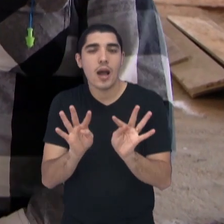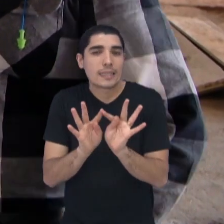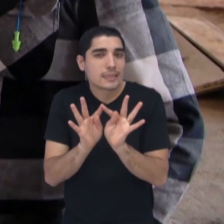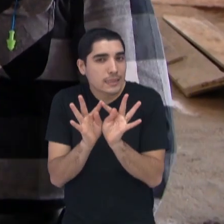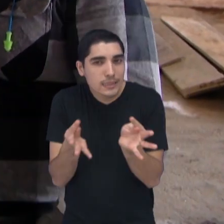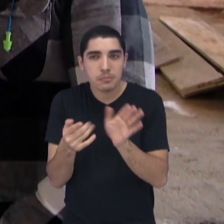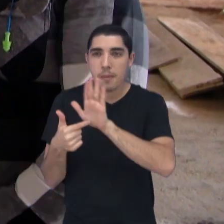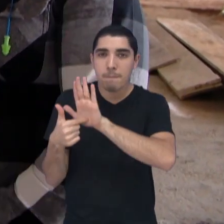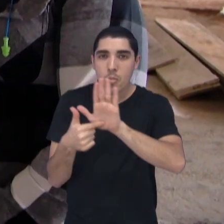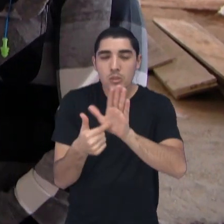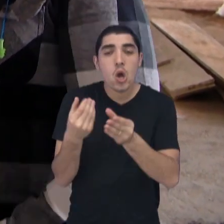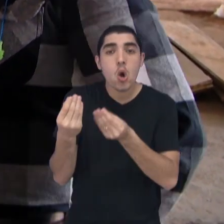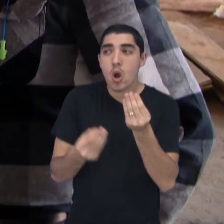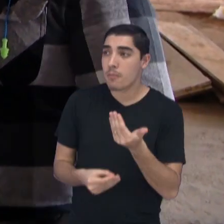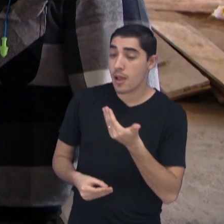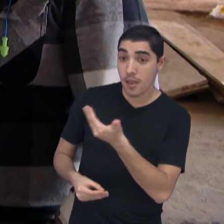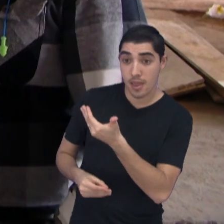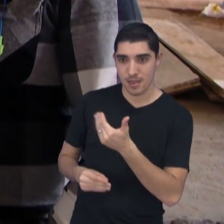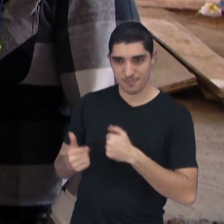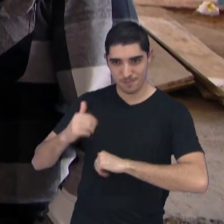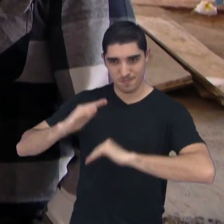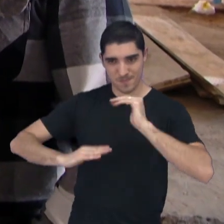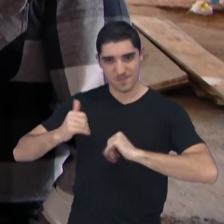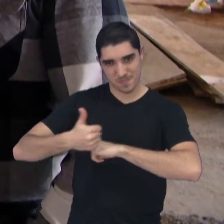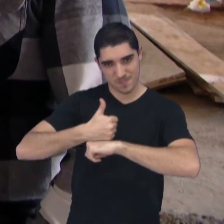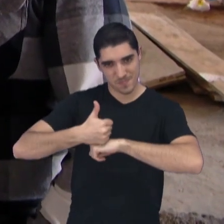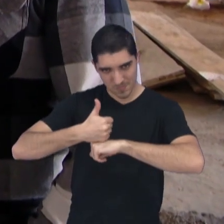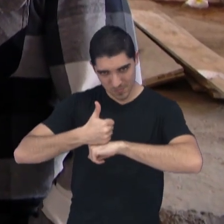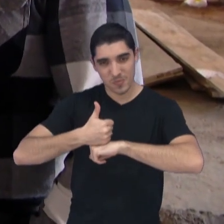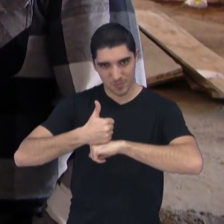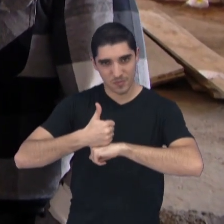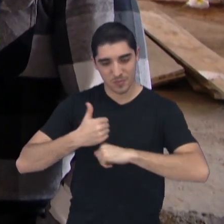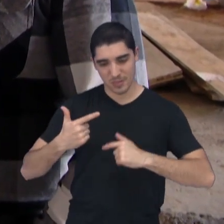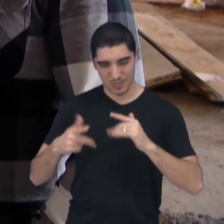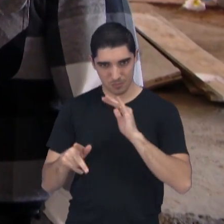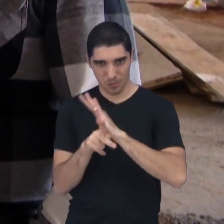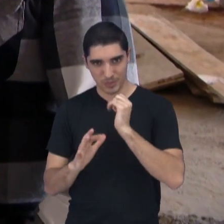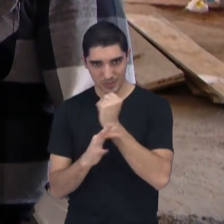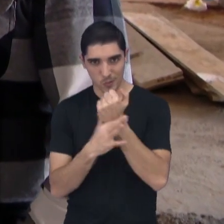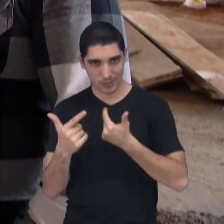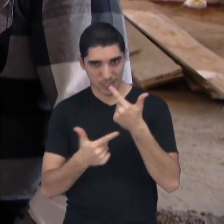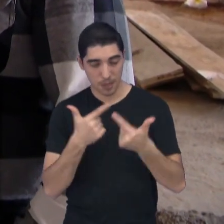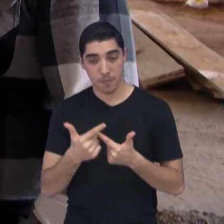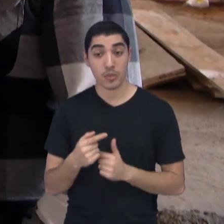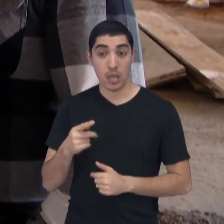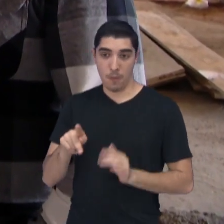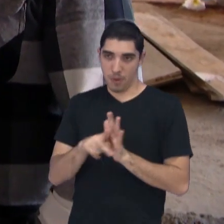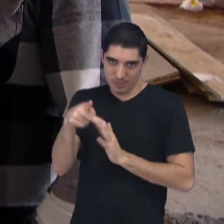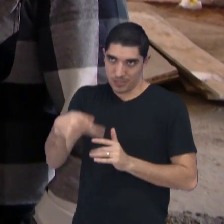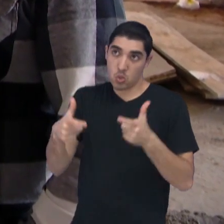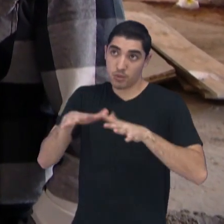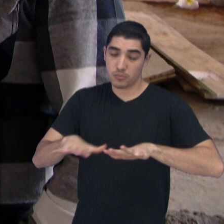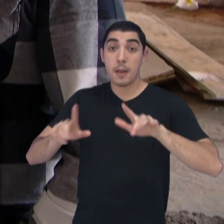como funciona um técnico de segurança do trabalho, um especialista em segurança. A gente está numa obra, né? A gente falou especificamente dessa obra. Sim. Mas